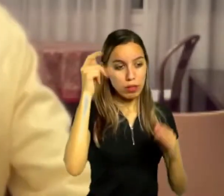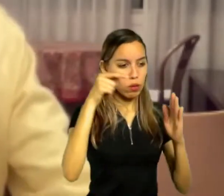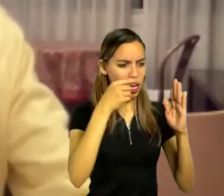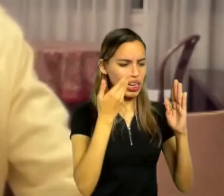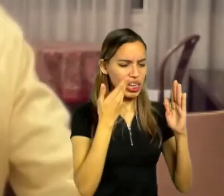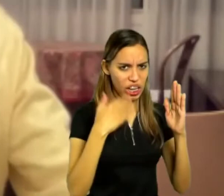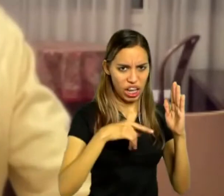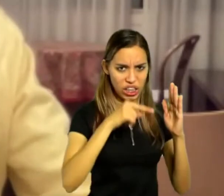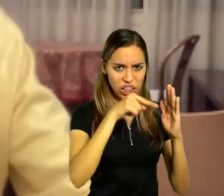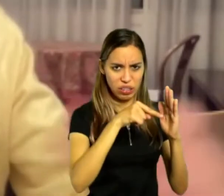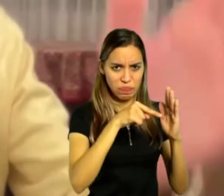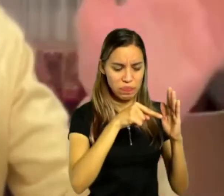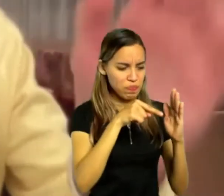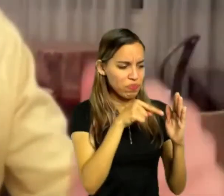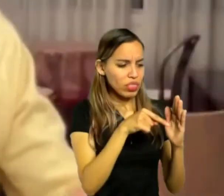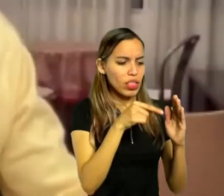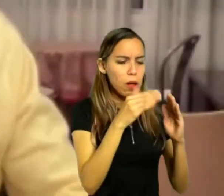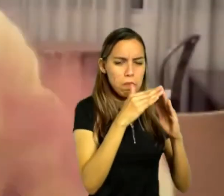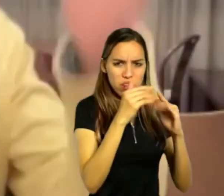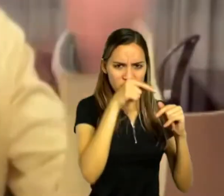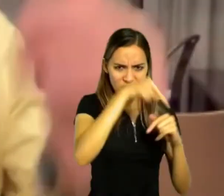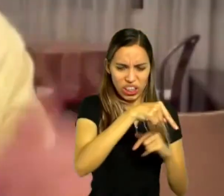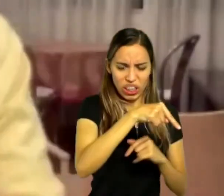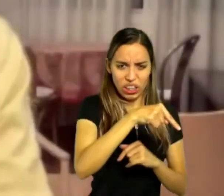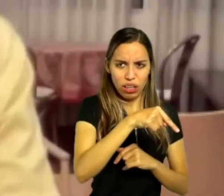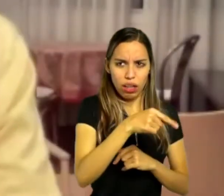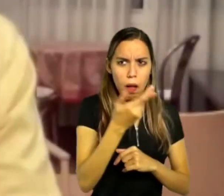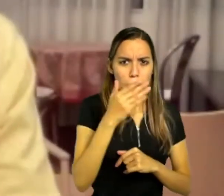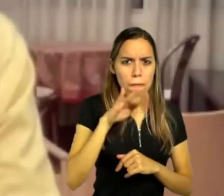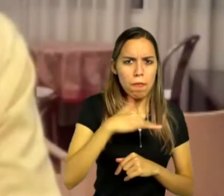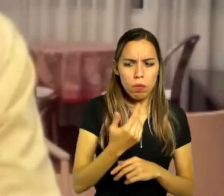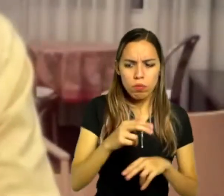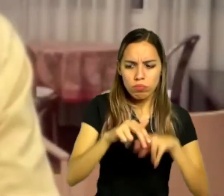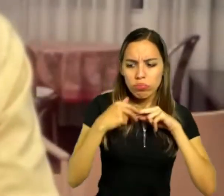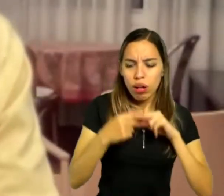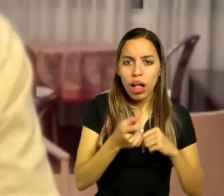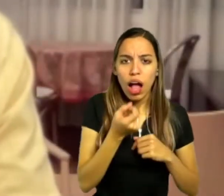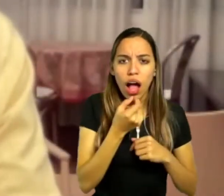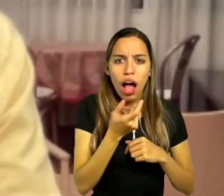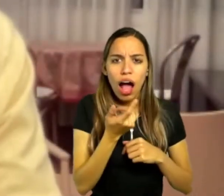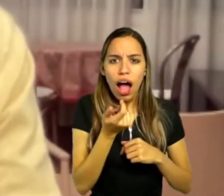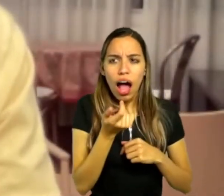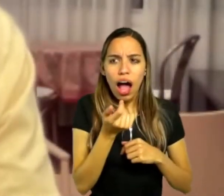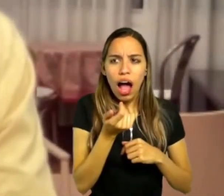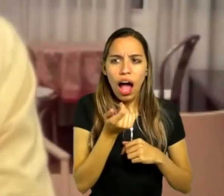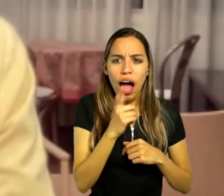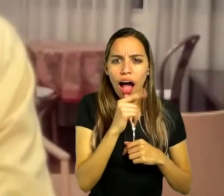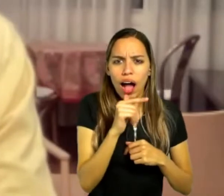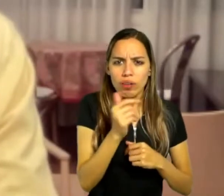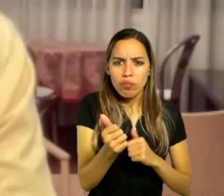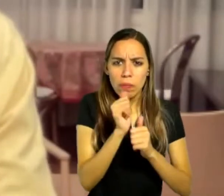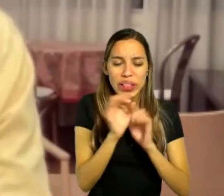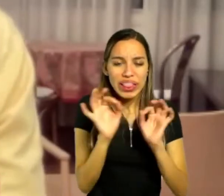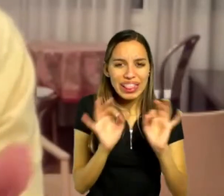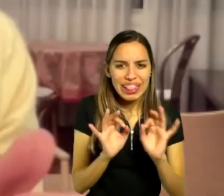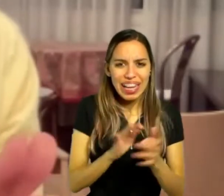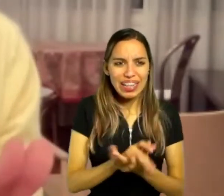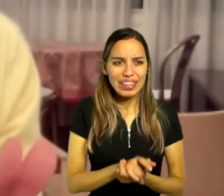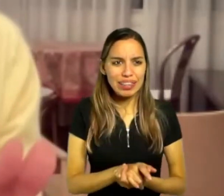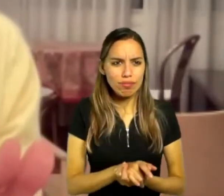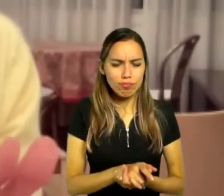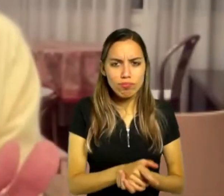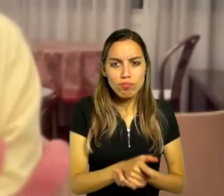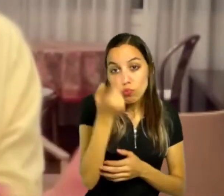plantão no pronto-socorro de pediatria, morriam 2, 3, 4 num plantão de 12 horas. E era assim. E nós tínhamos